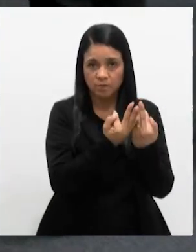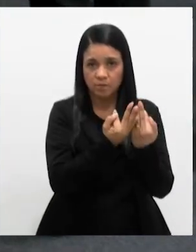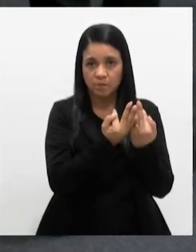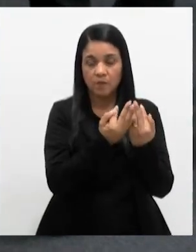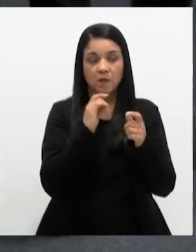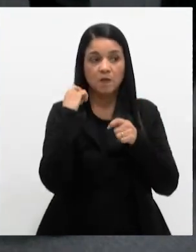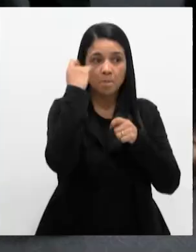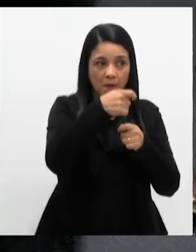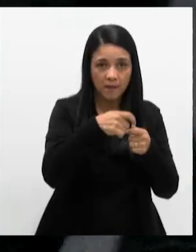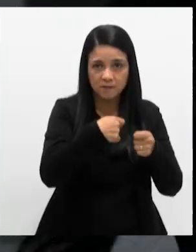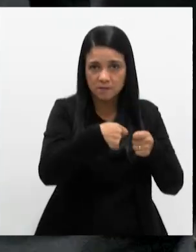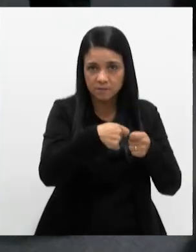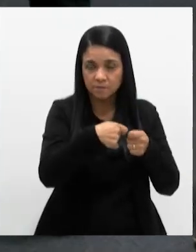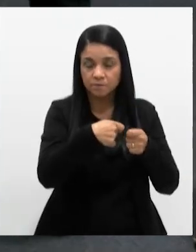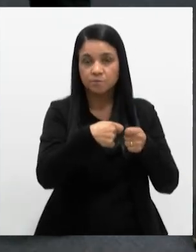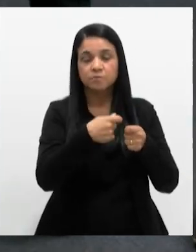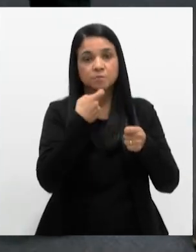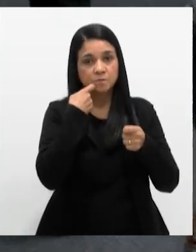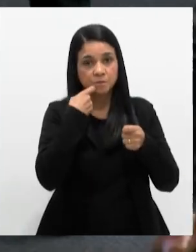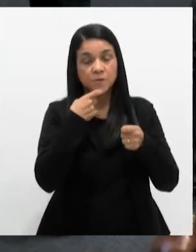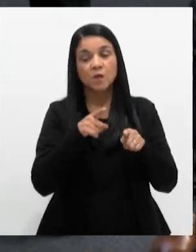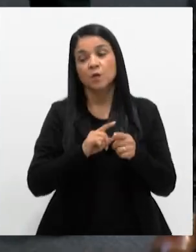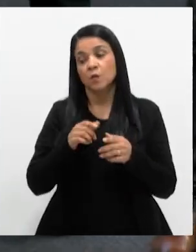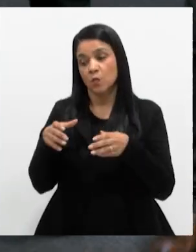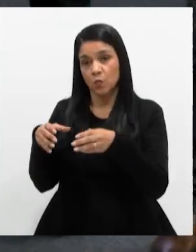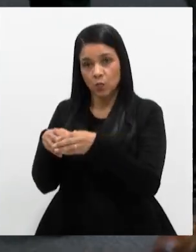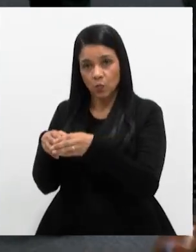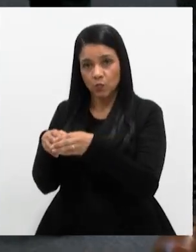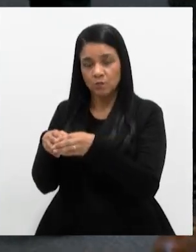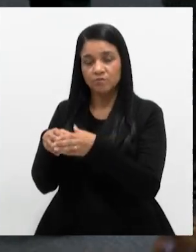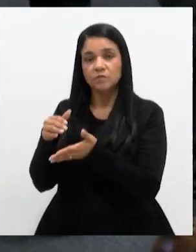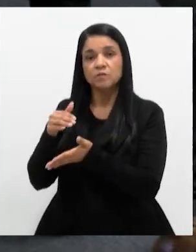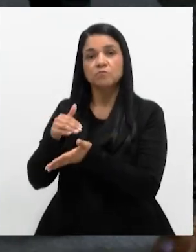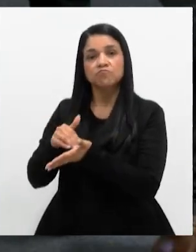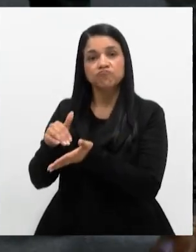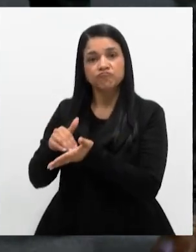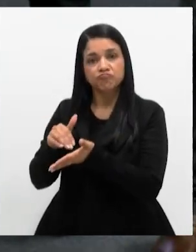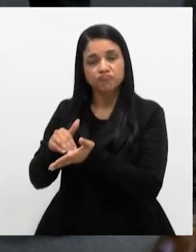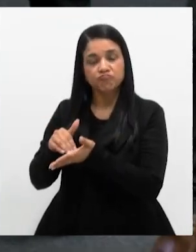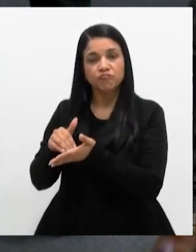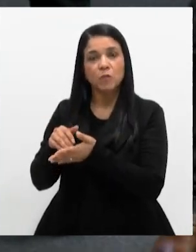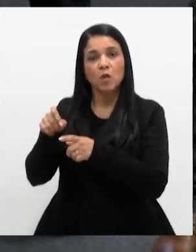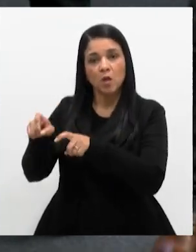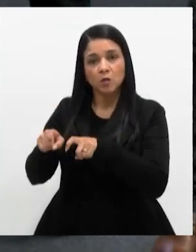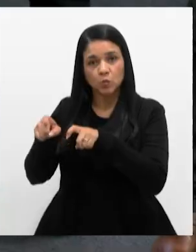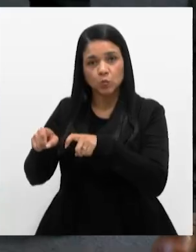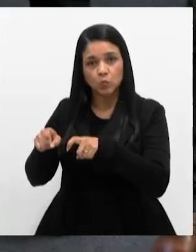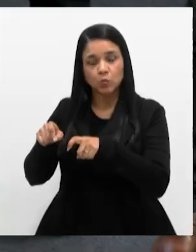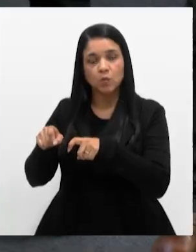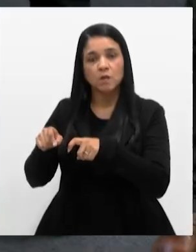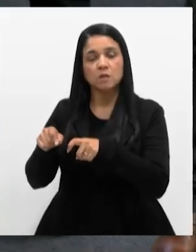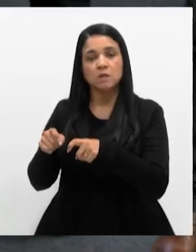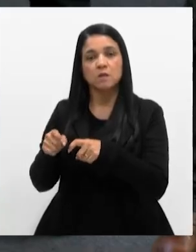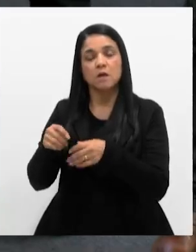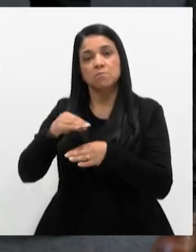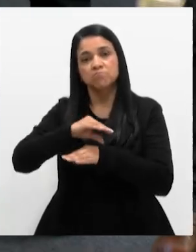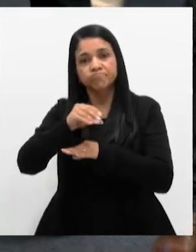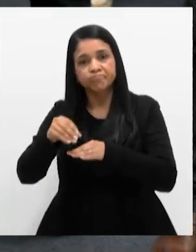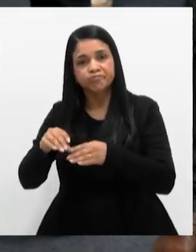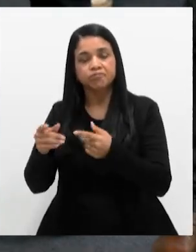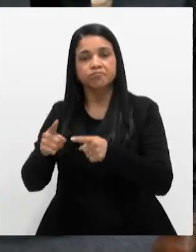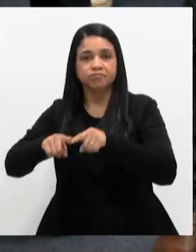e pesca, e outra na agricultura e abastecimento. O projeto foca nessa Secretaria